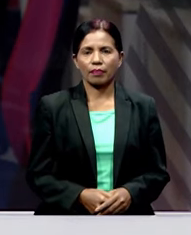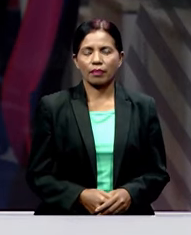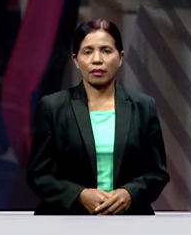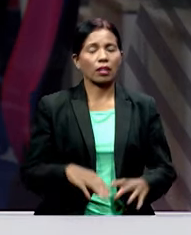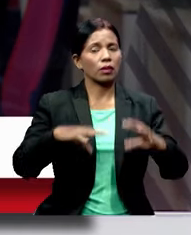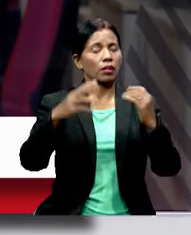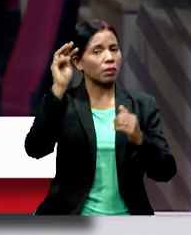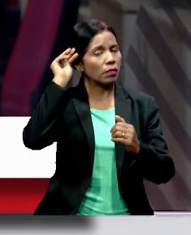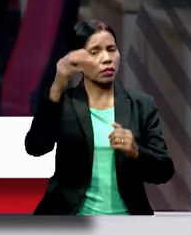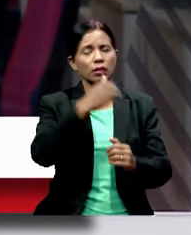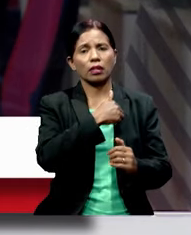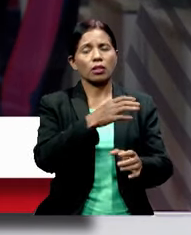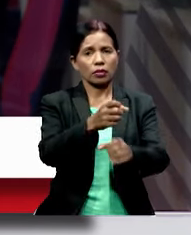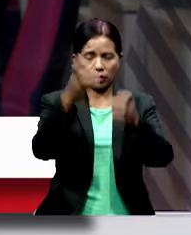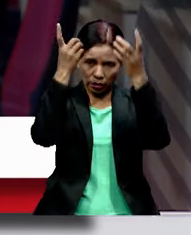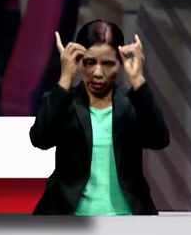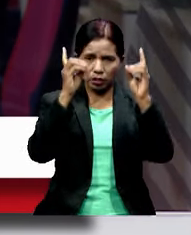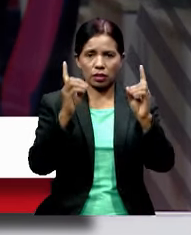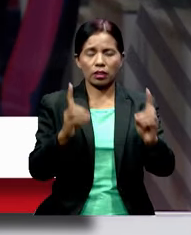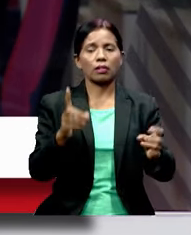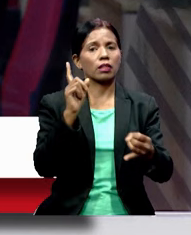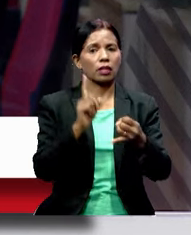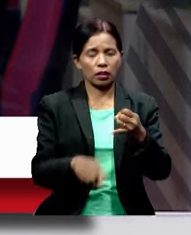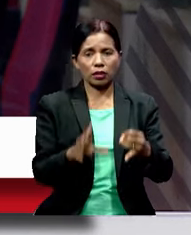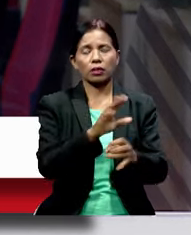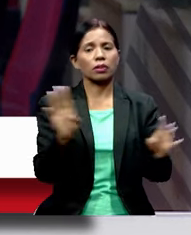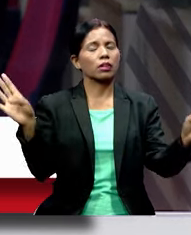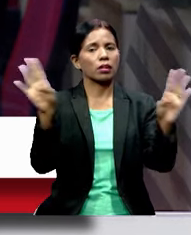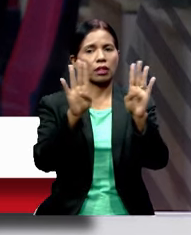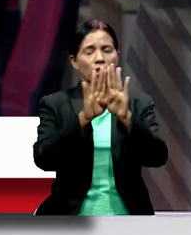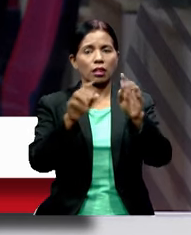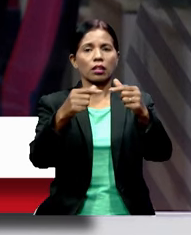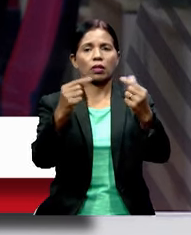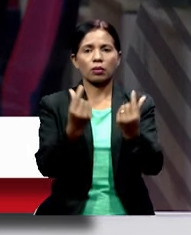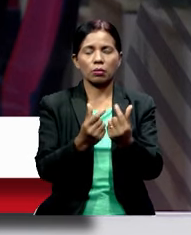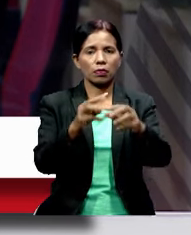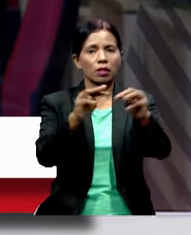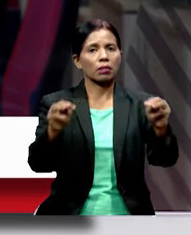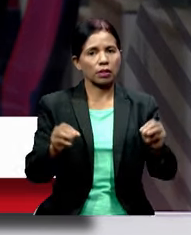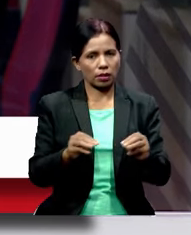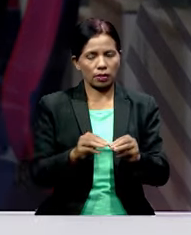Conselho Ministro será que fote decisão final, Roritaca Grupo Artes Marciais.